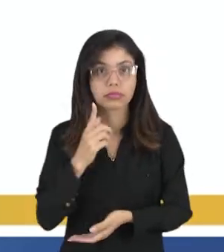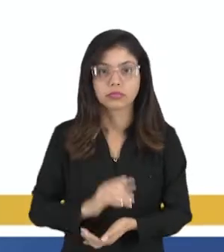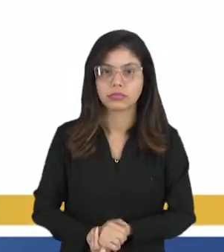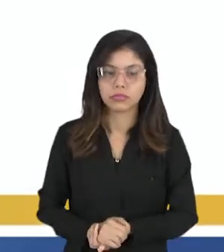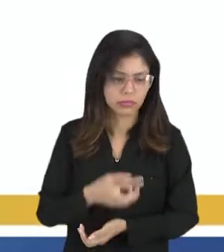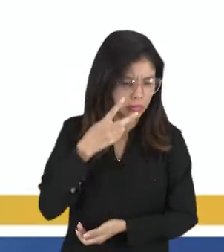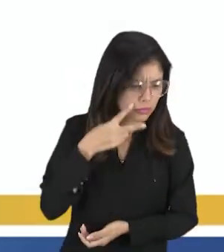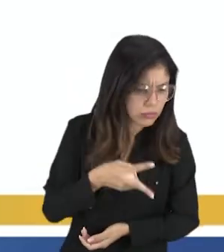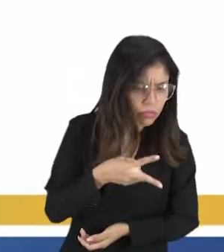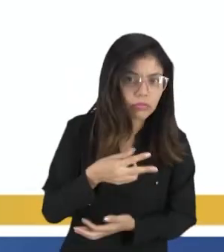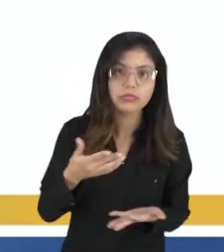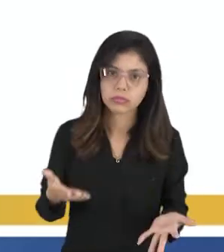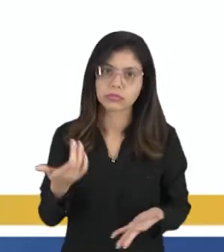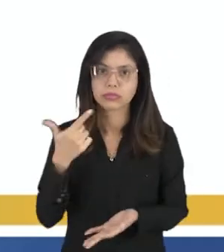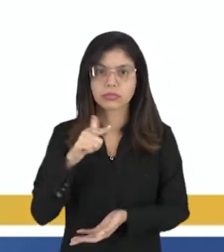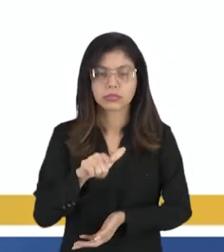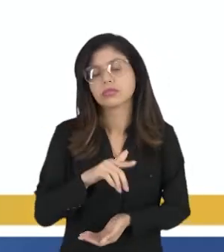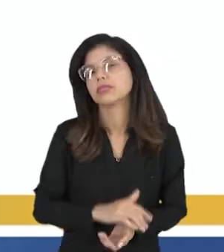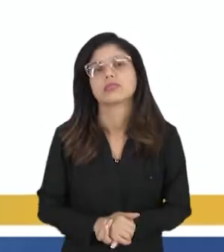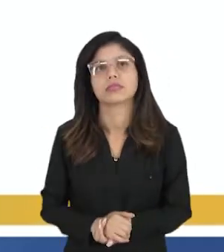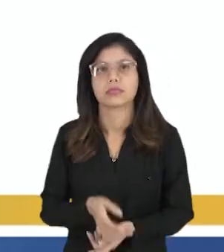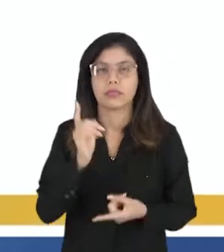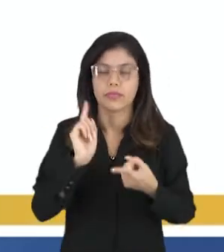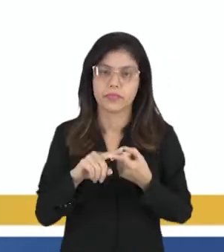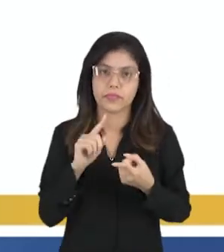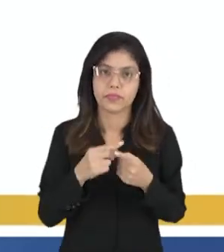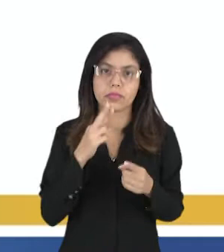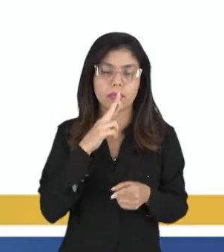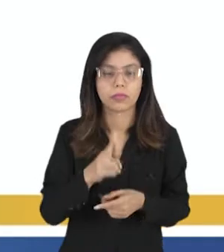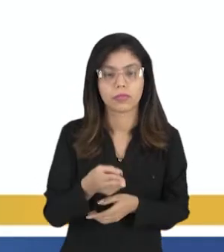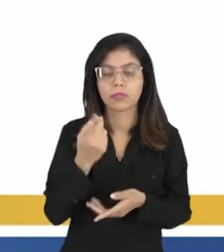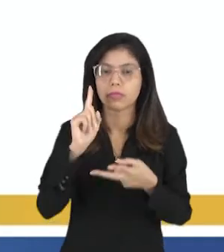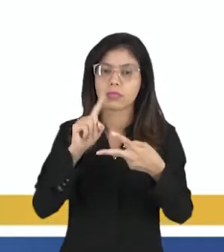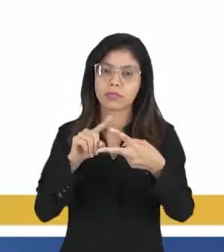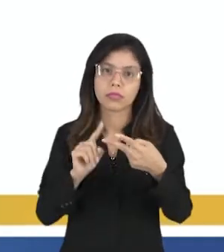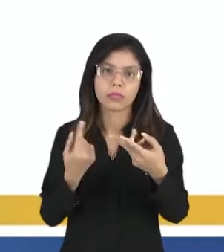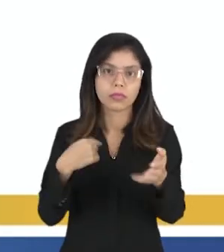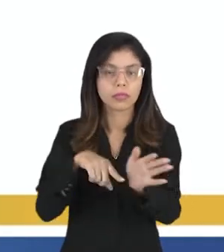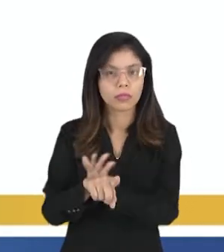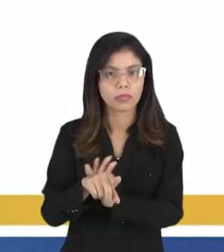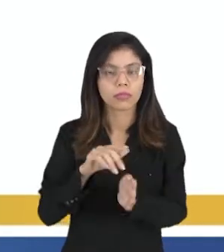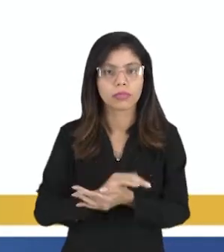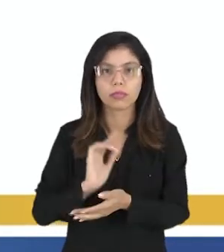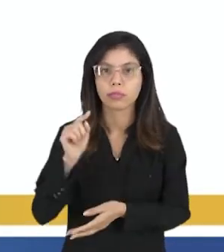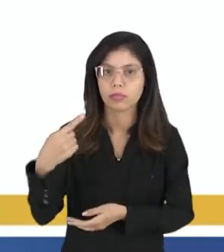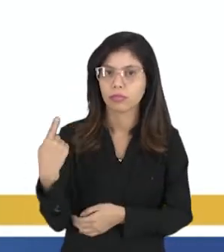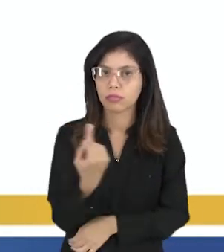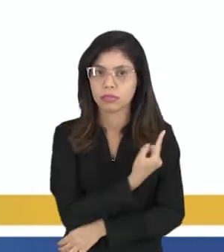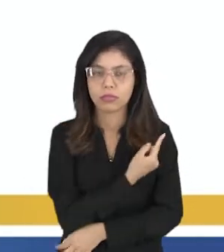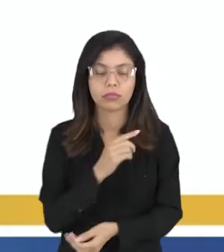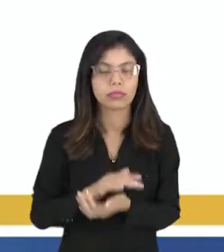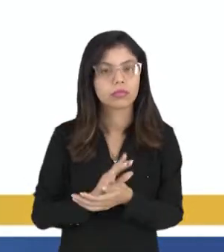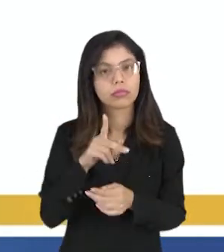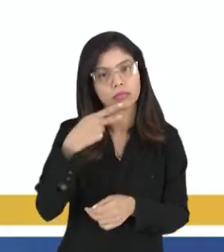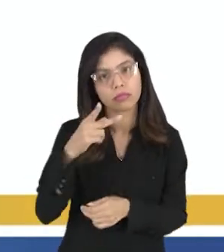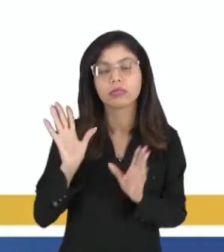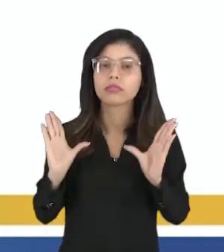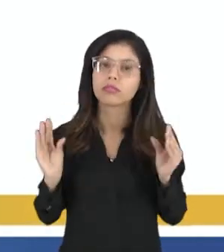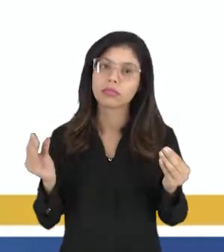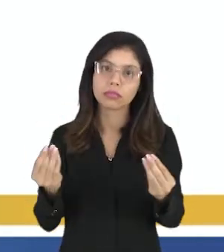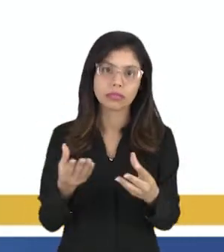a olho nu? Então, a gente vai estar, nesse primeiro momento, respondendo essas duas perguntas para a gente falar sobre as